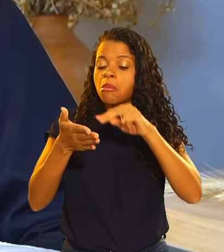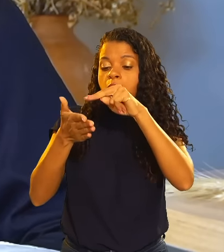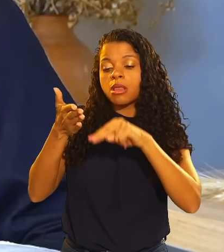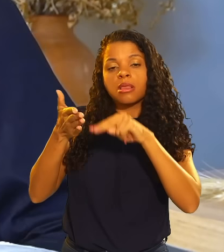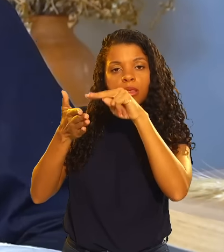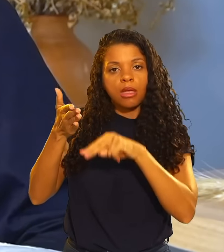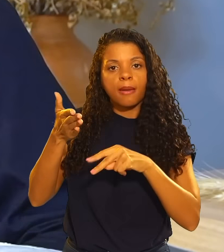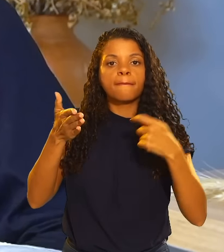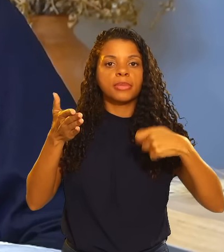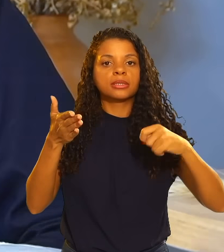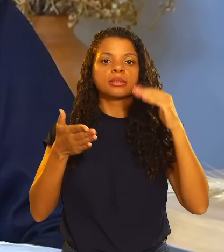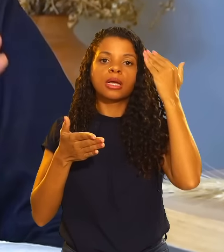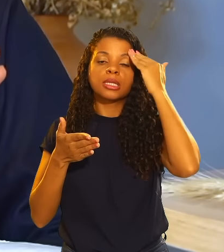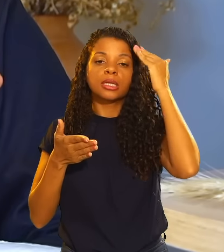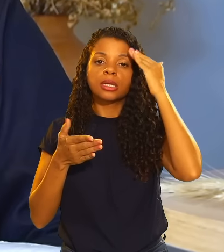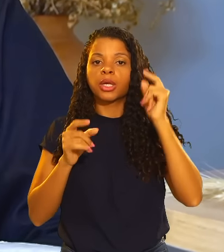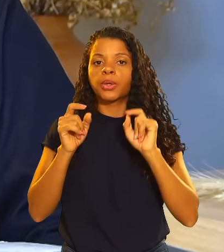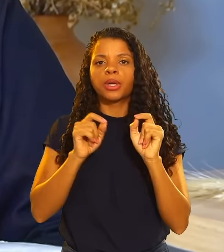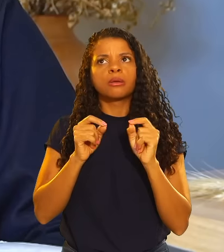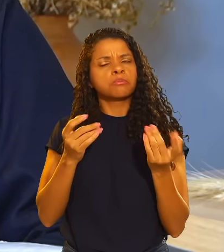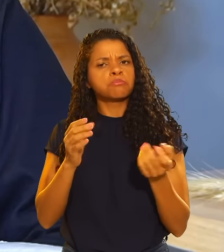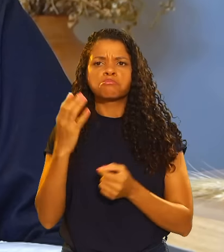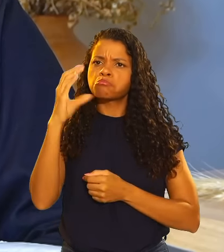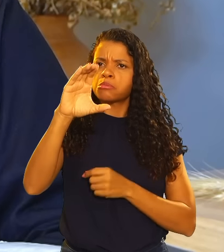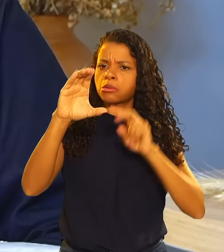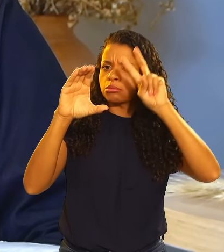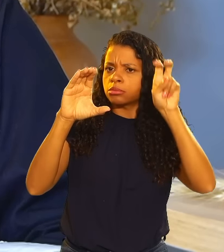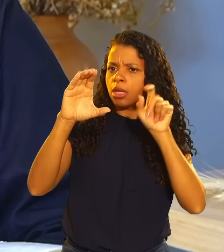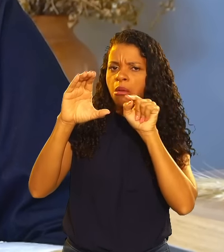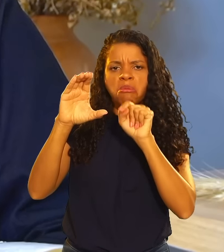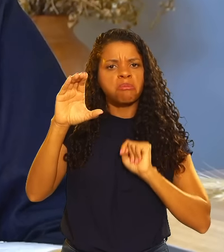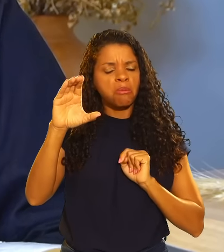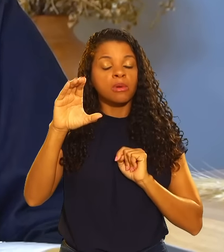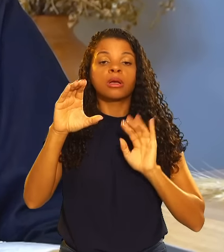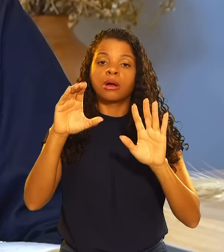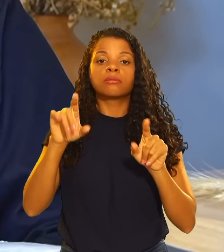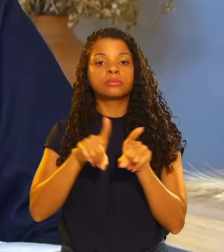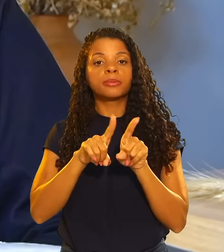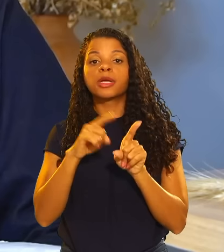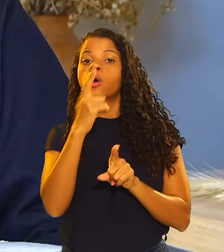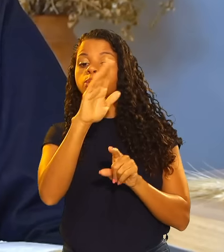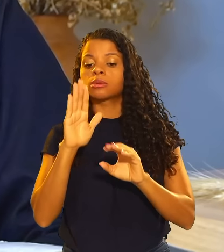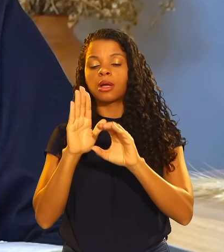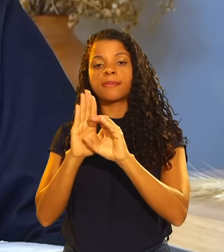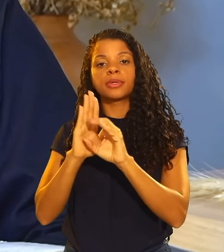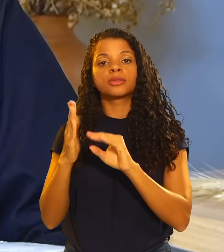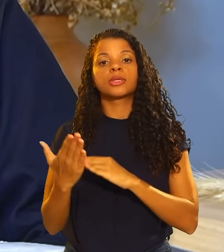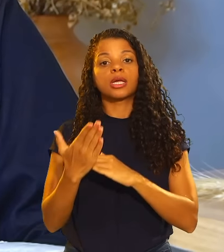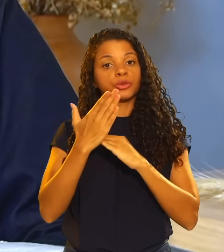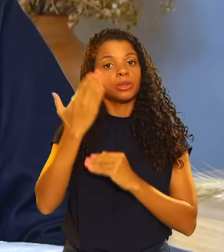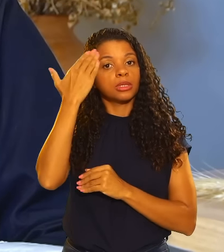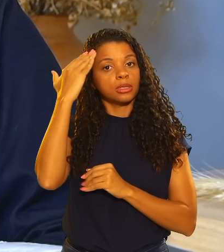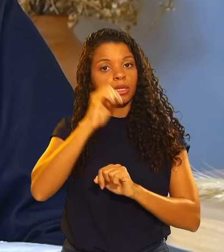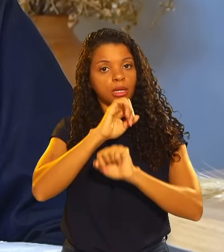mas peraí, ele estava falando sobre um assunto, né? Um outro capítulo que ajuda muito a gente ver esse formato é o capítulo 5,